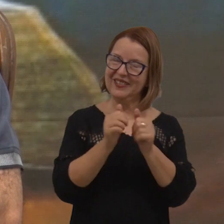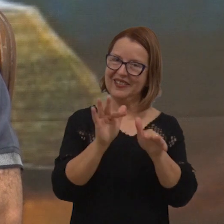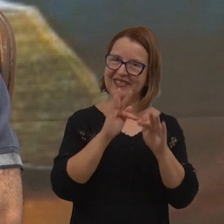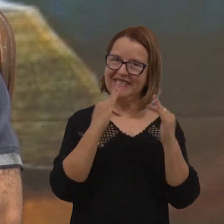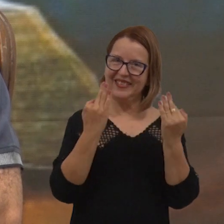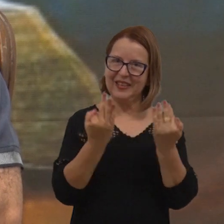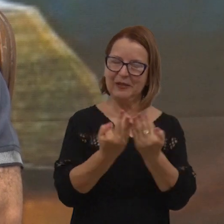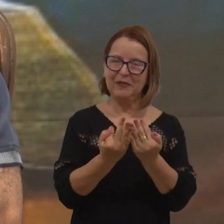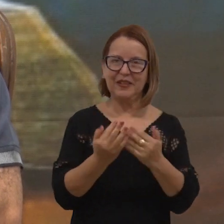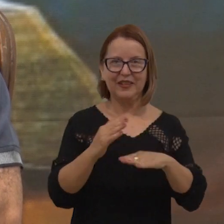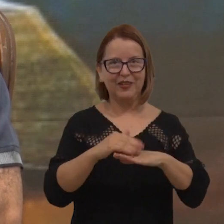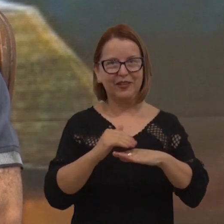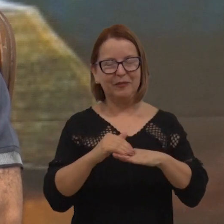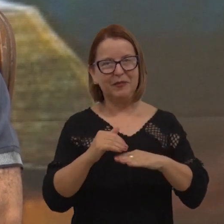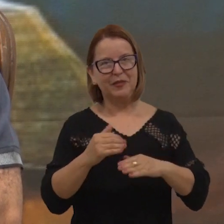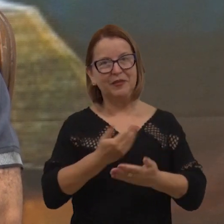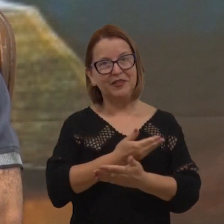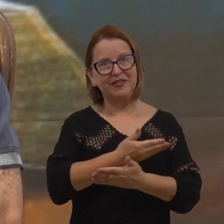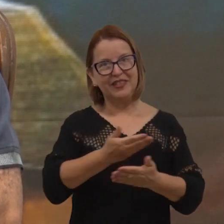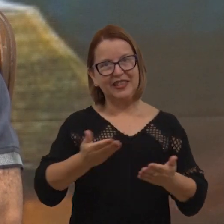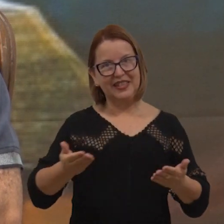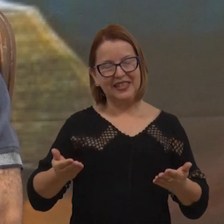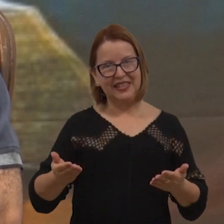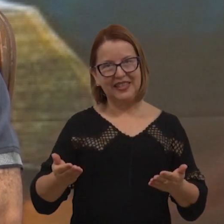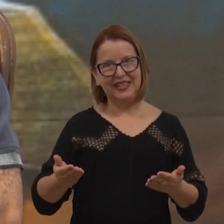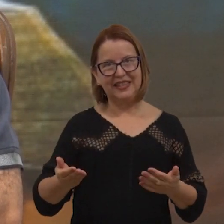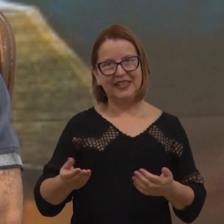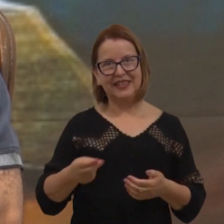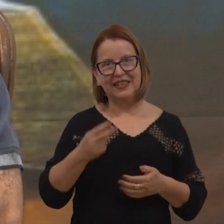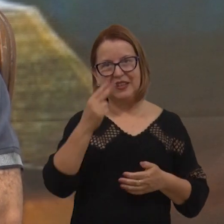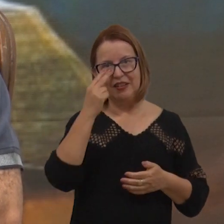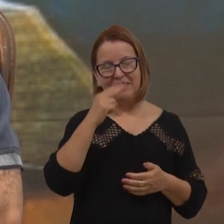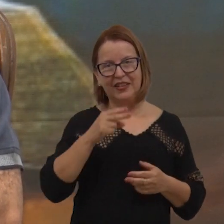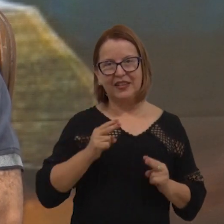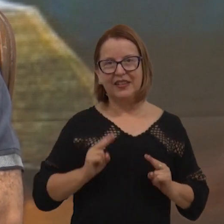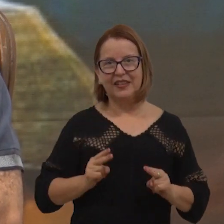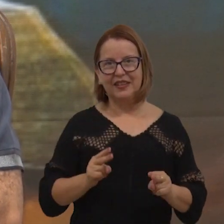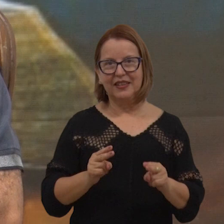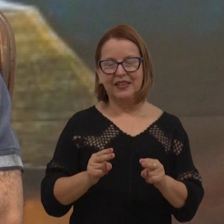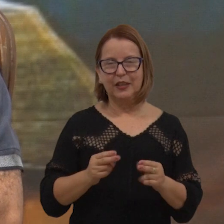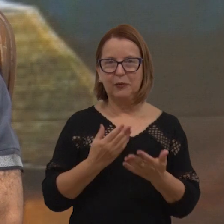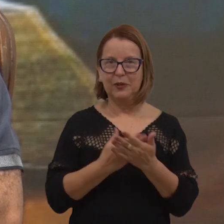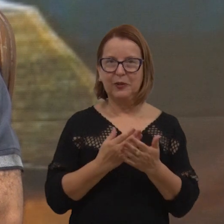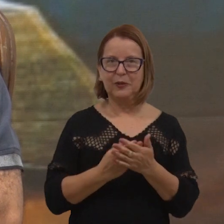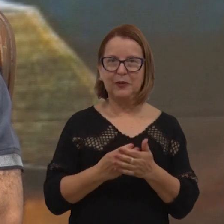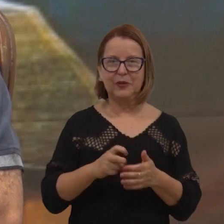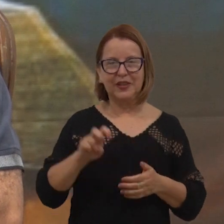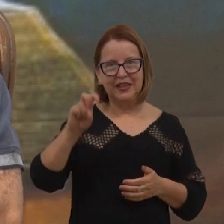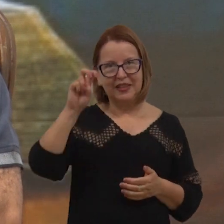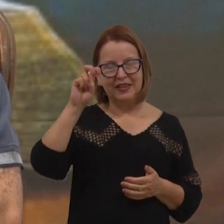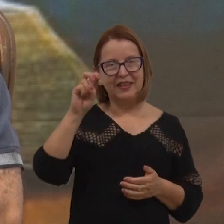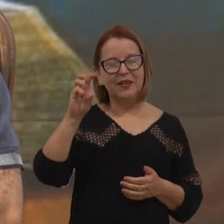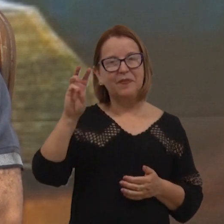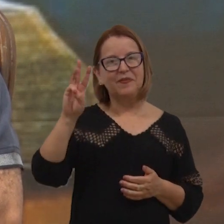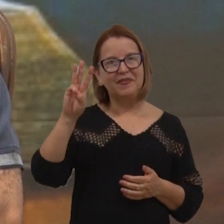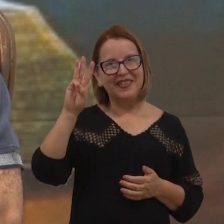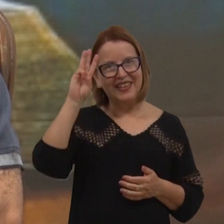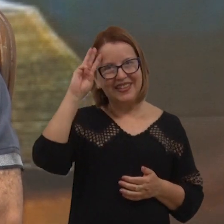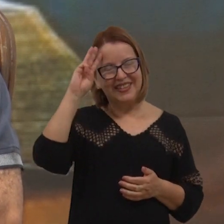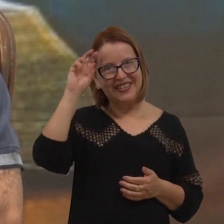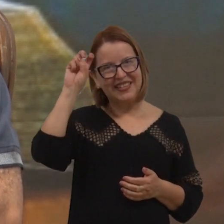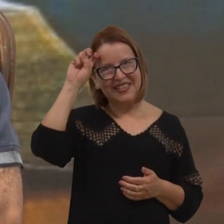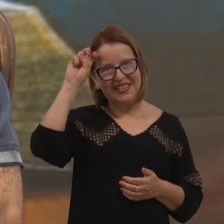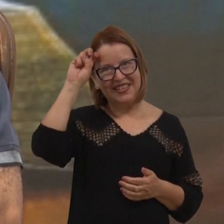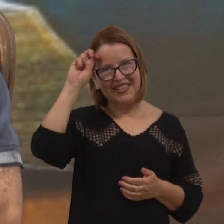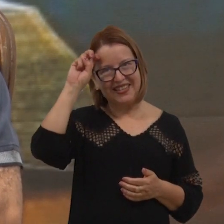sua família. Convidamos vocês a nos acompanharem sempre às terças e quintas-feiras às